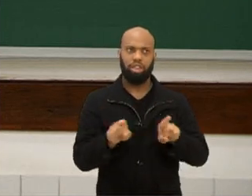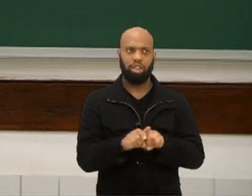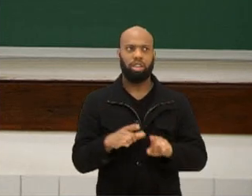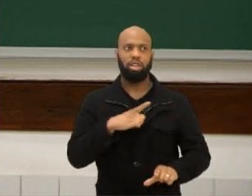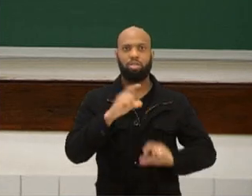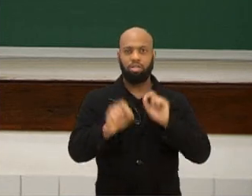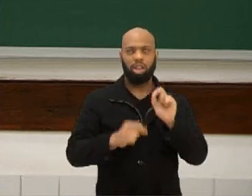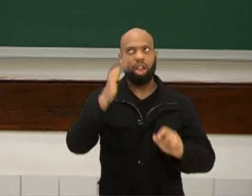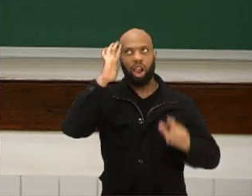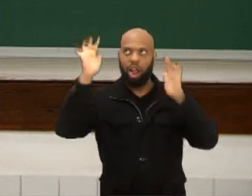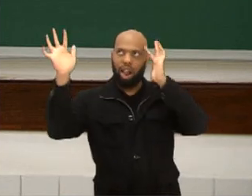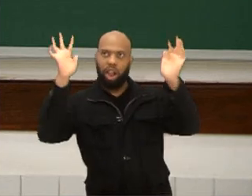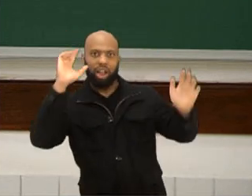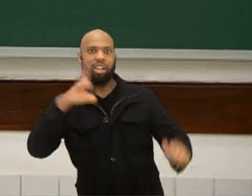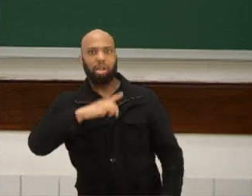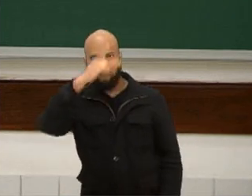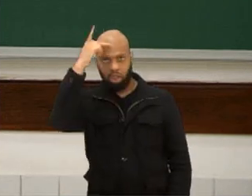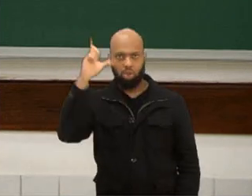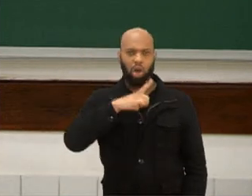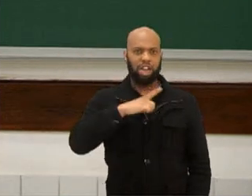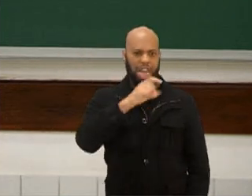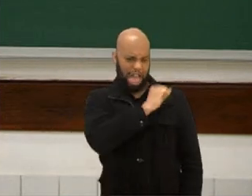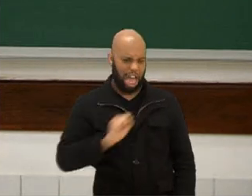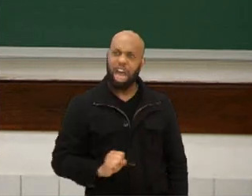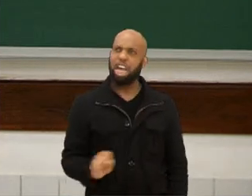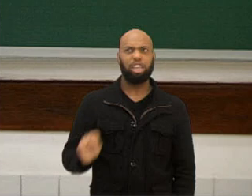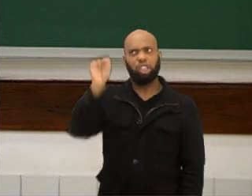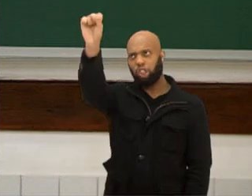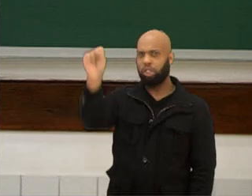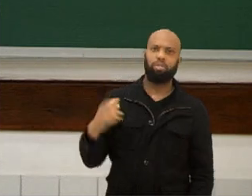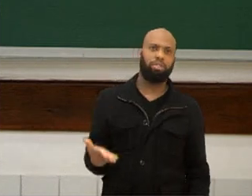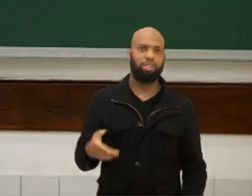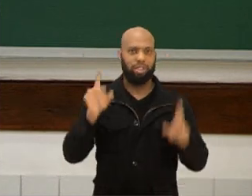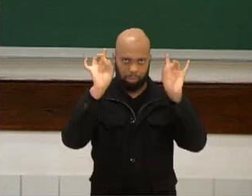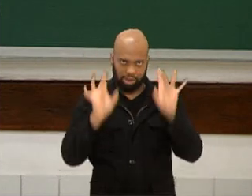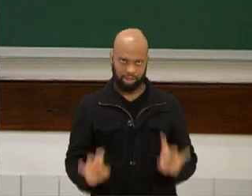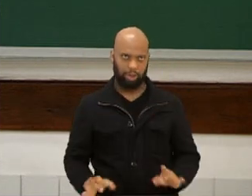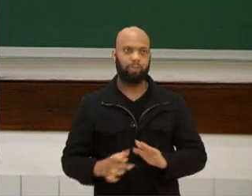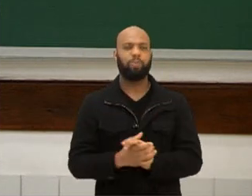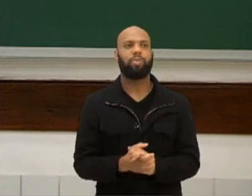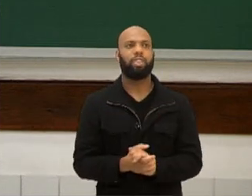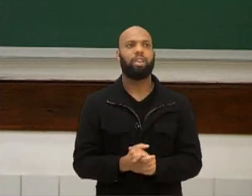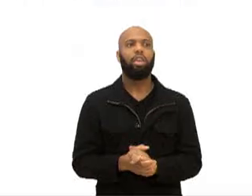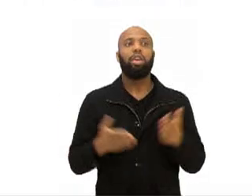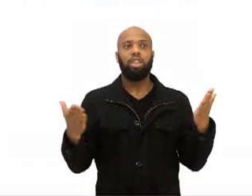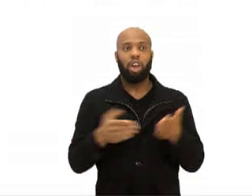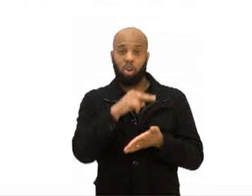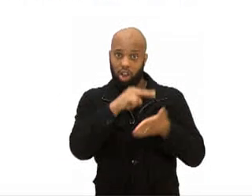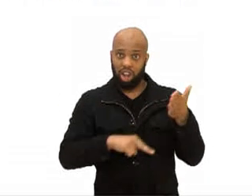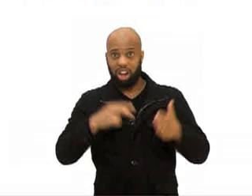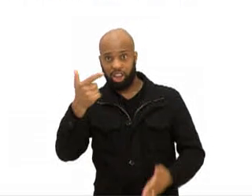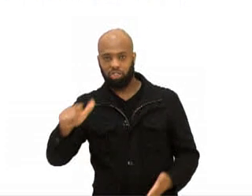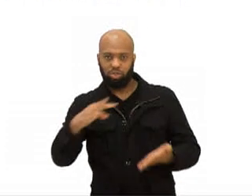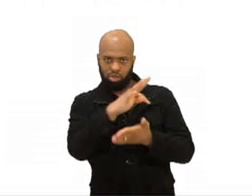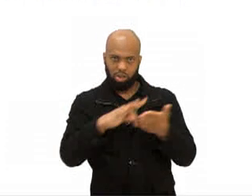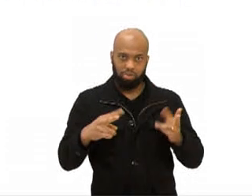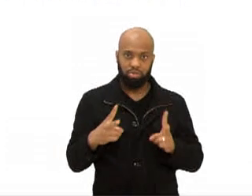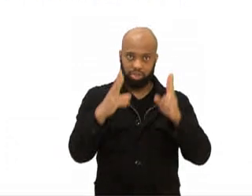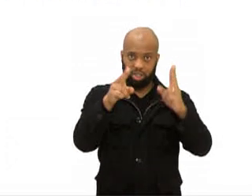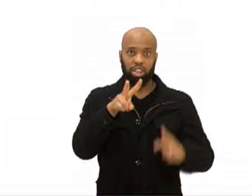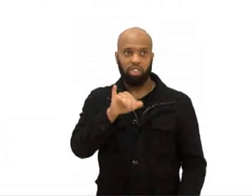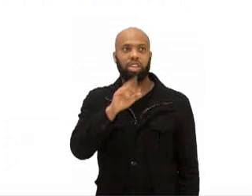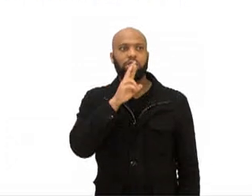ali uma fantasia. Eu tenho pessoas com poderes especiais. Nós vamos reler o trecho